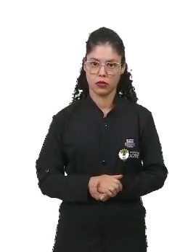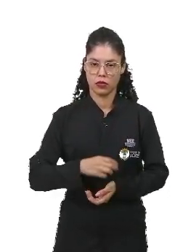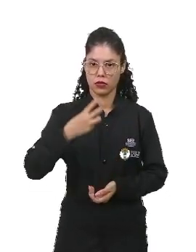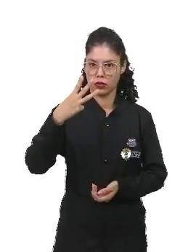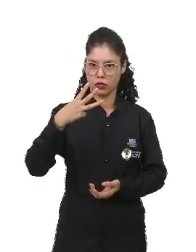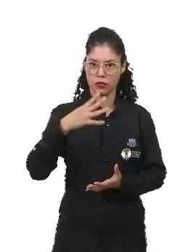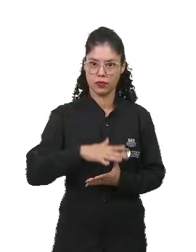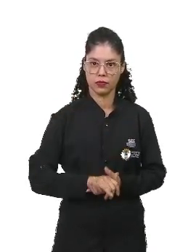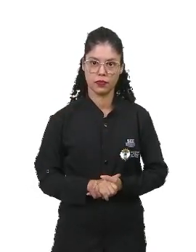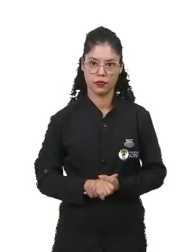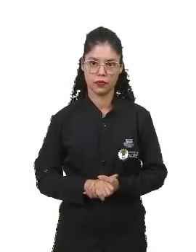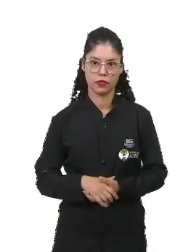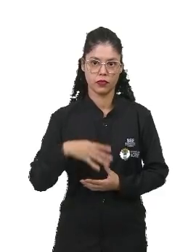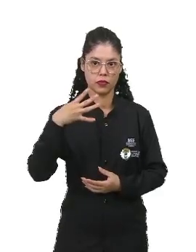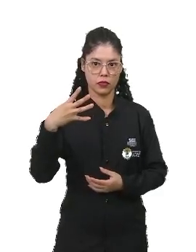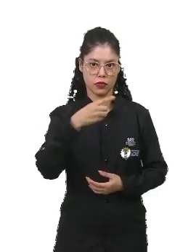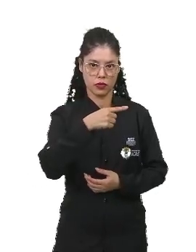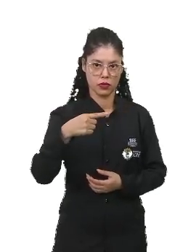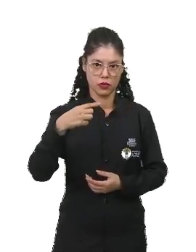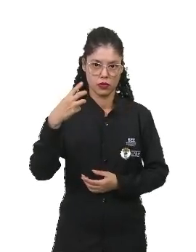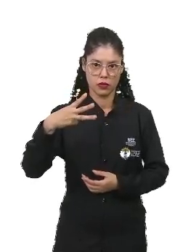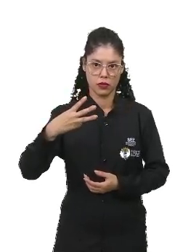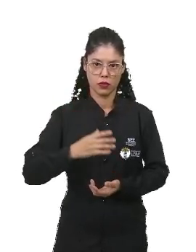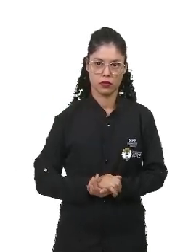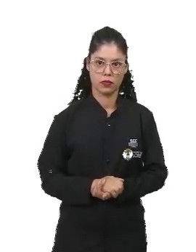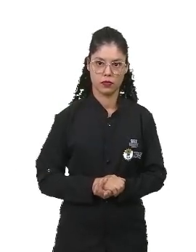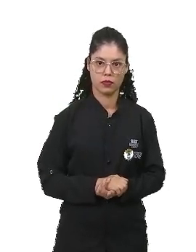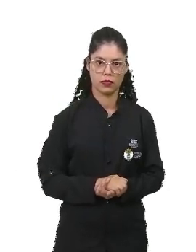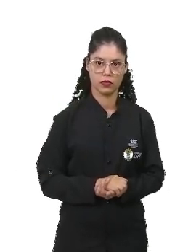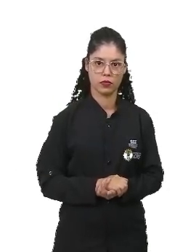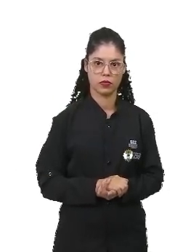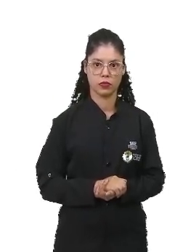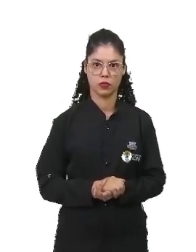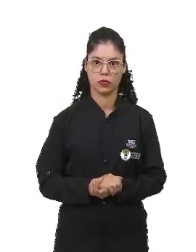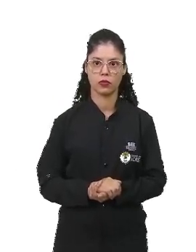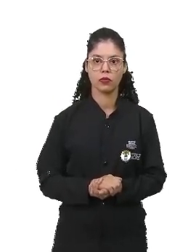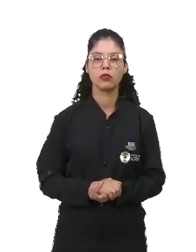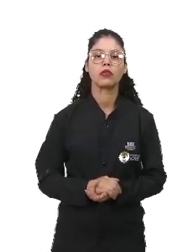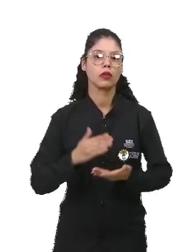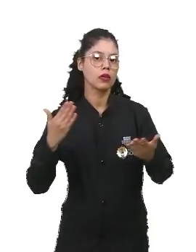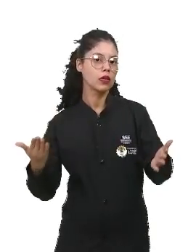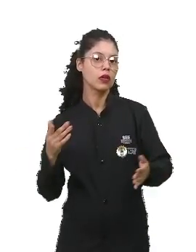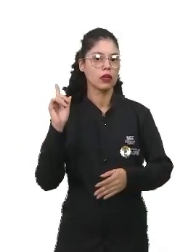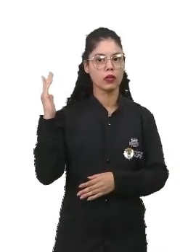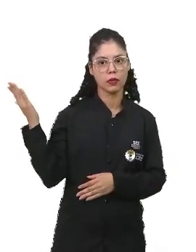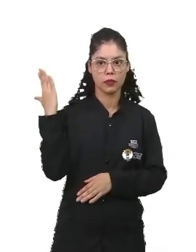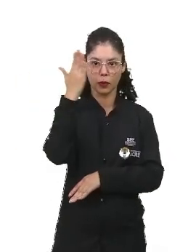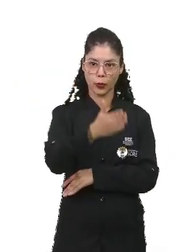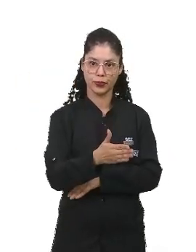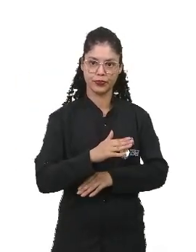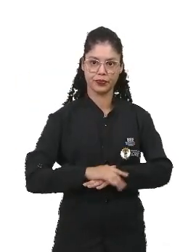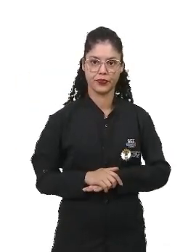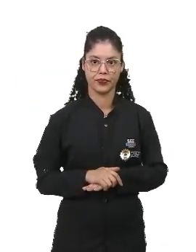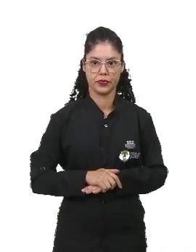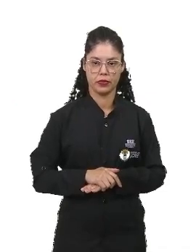3. E 4 menos 3, 2. Então, esse é o vetor diretor da reta.